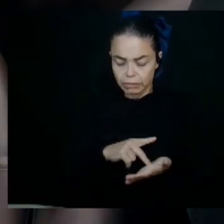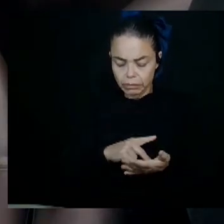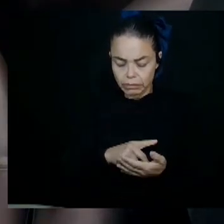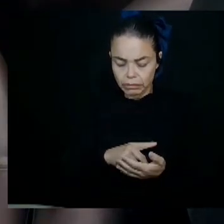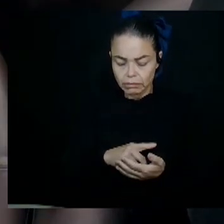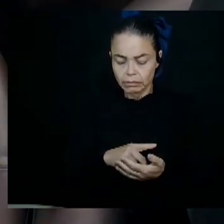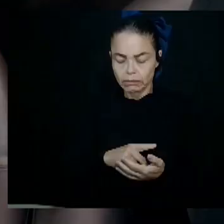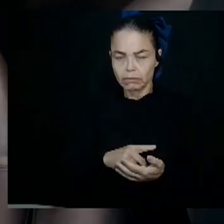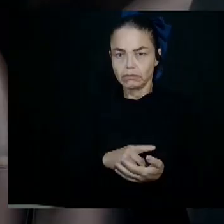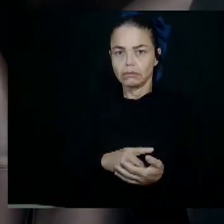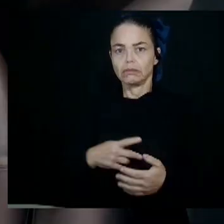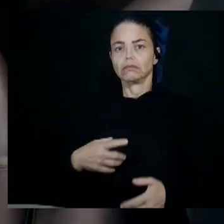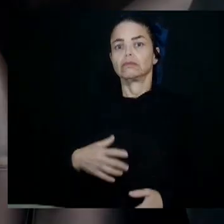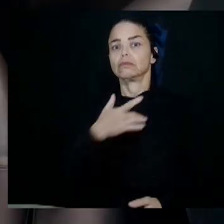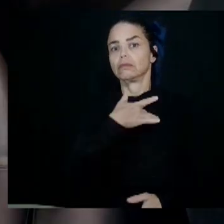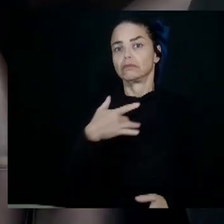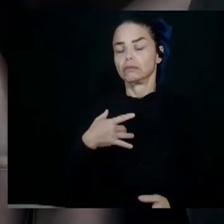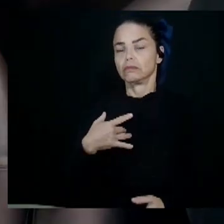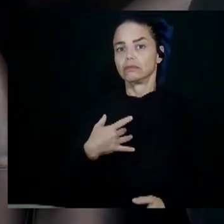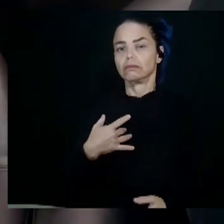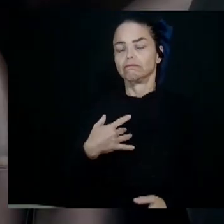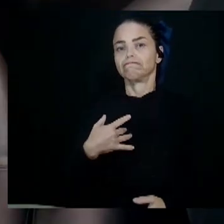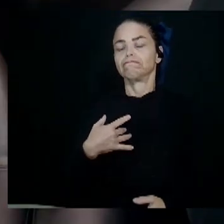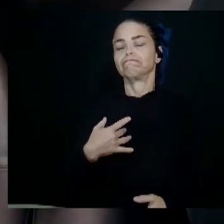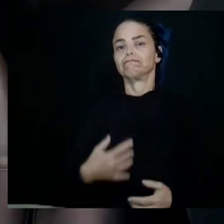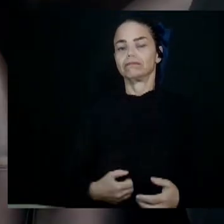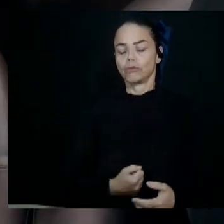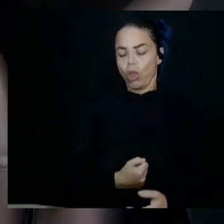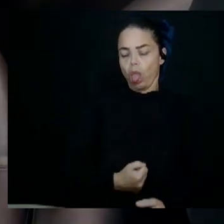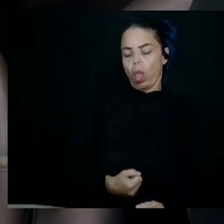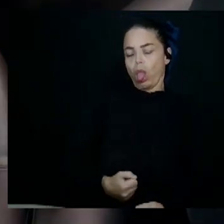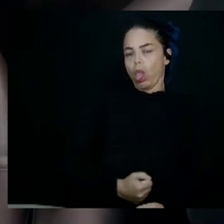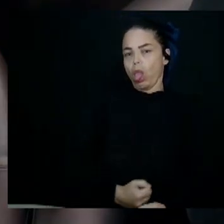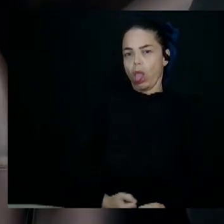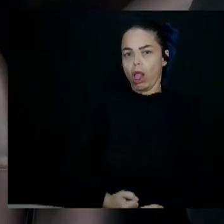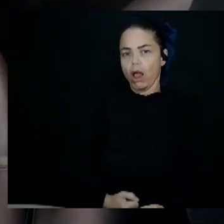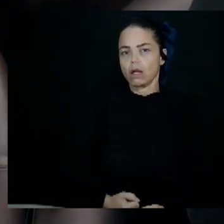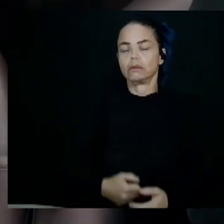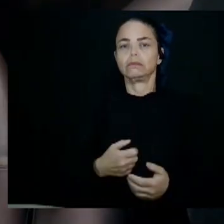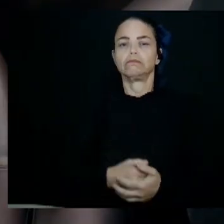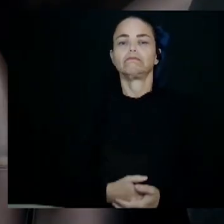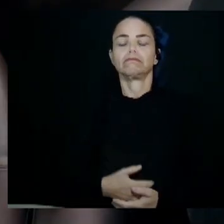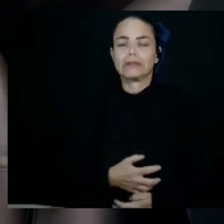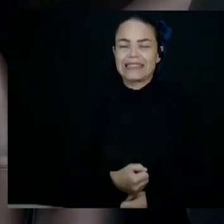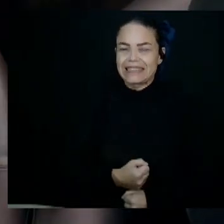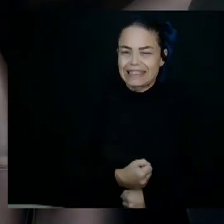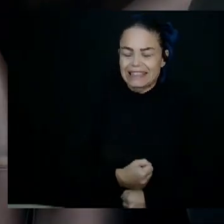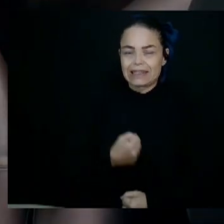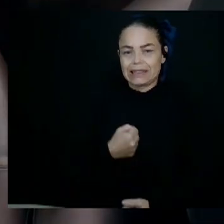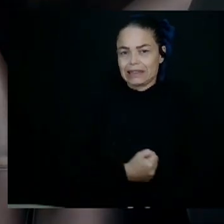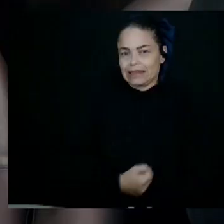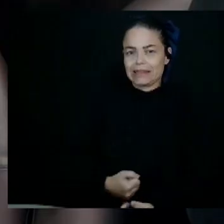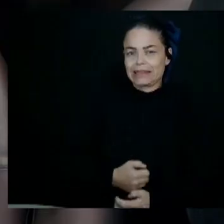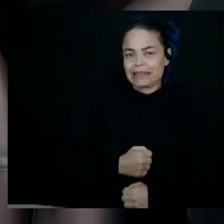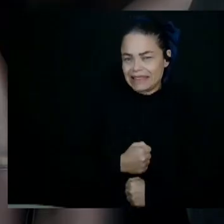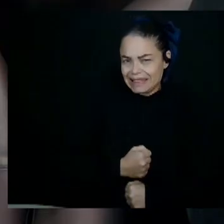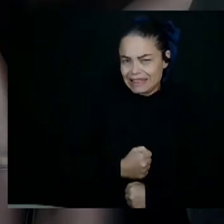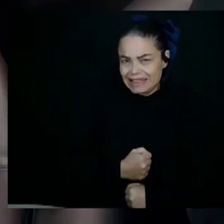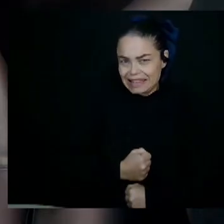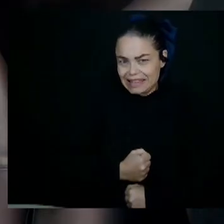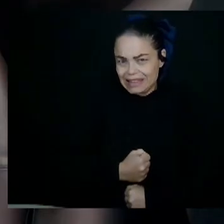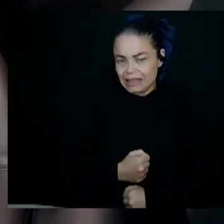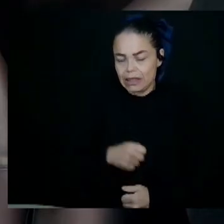saúde intestinal, ela diz muito sobre a nossa saúde como um todo. E se a gente tá com o intestino preso, pensa que você tá